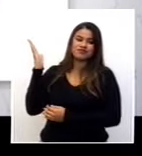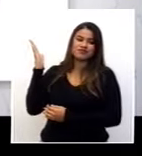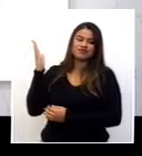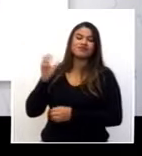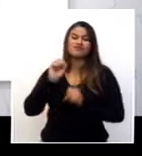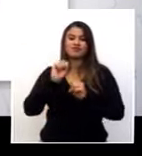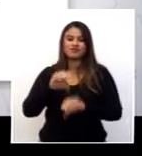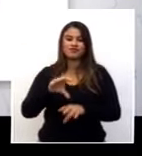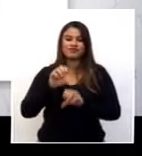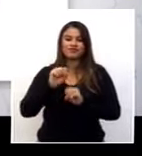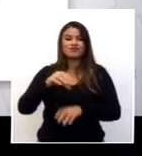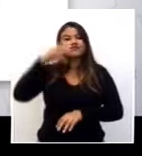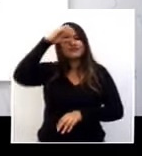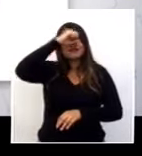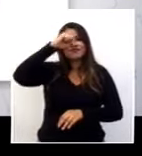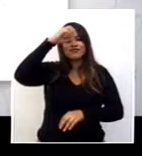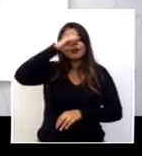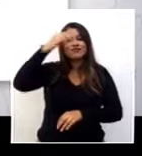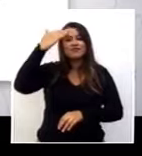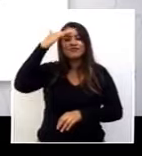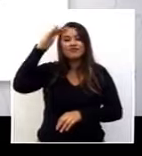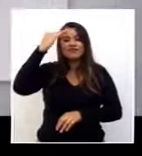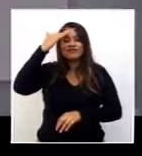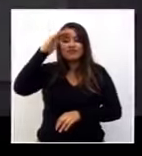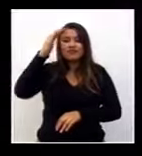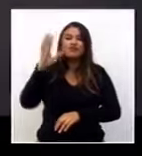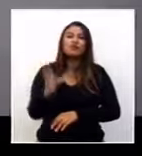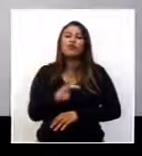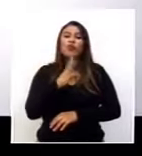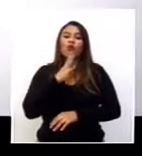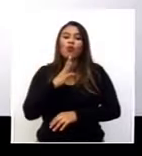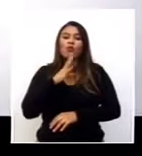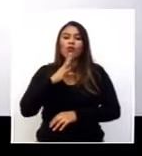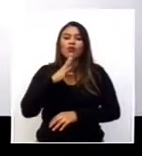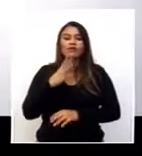Ensinar, aprender, compreender e conhecer.